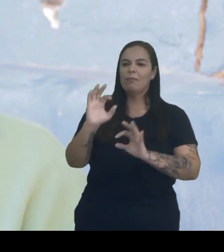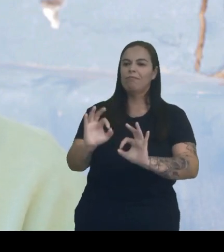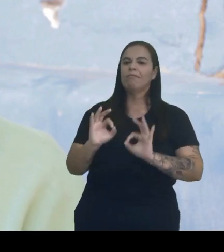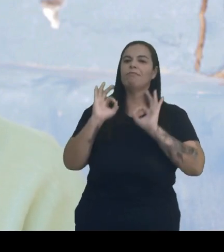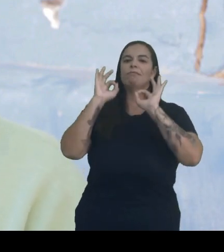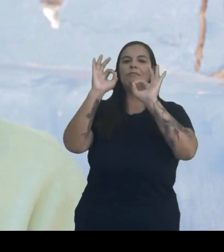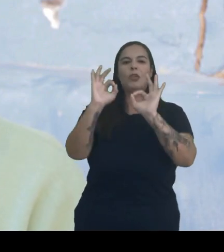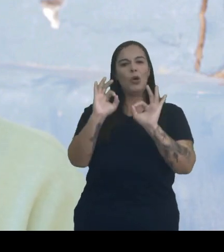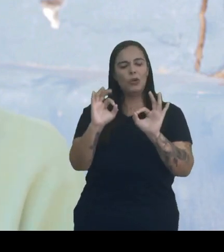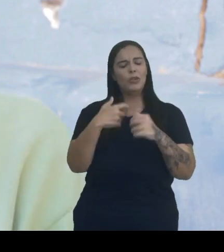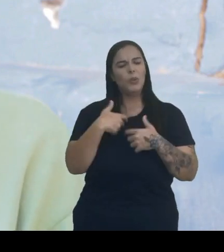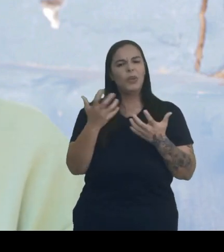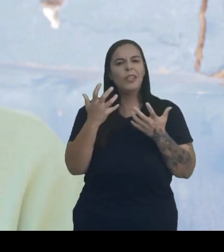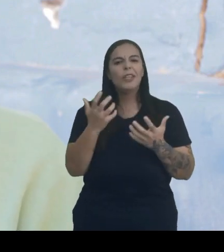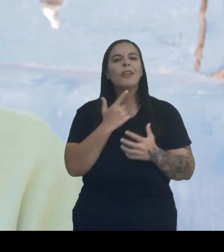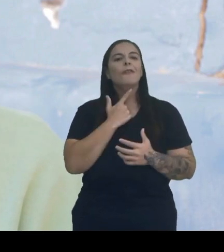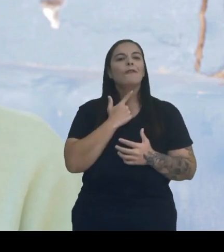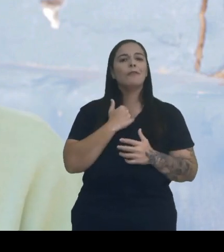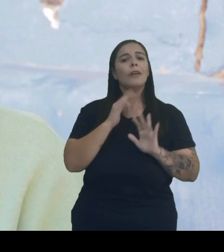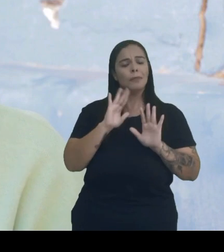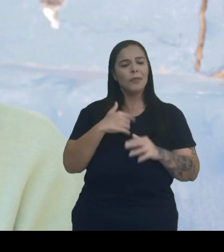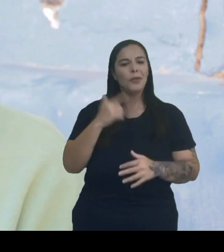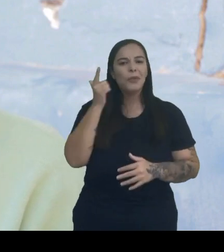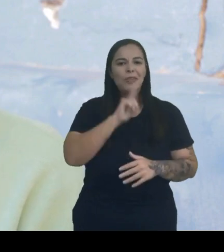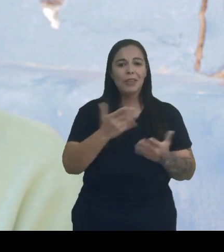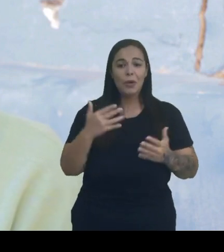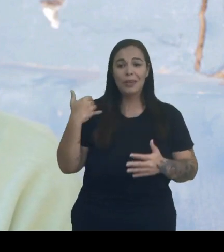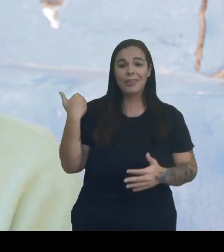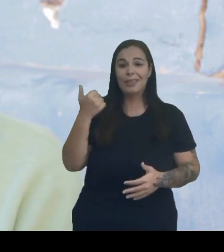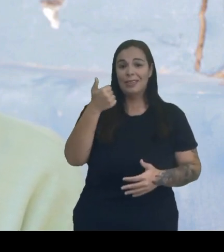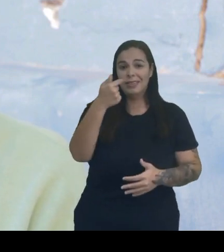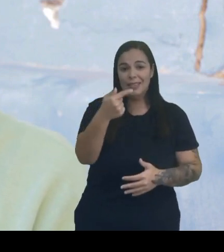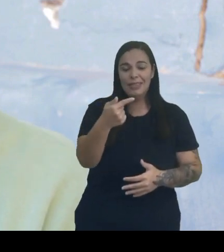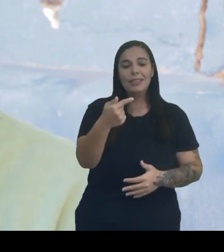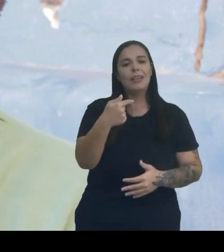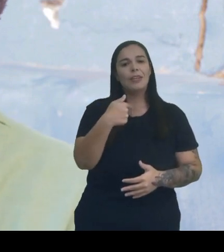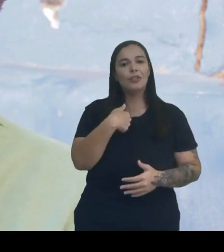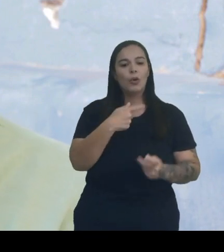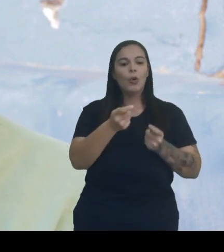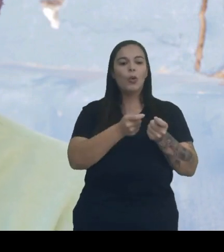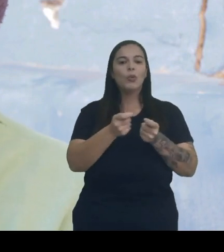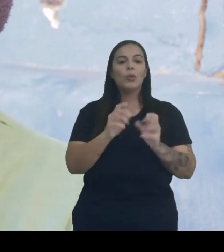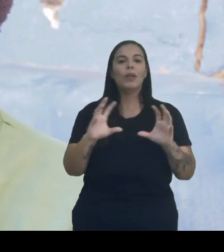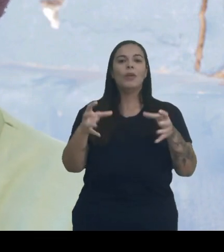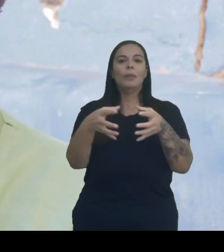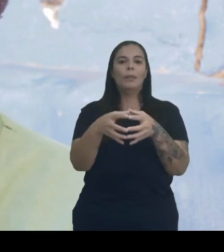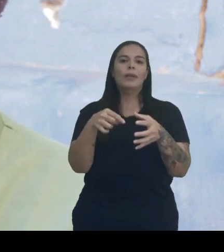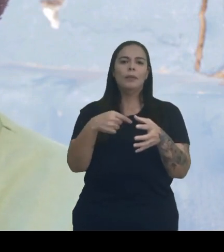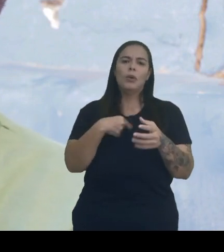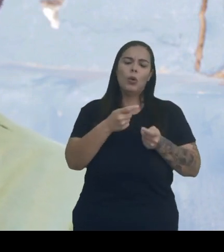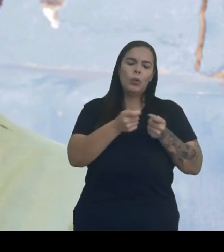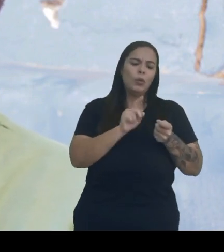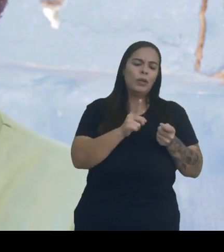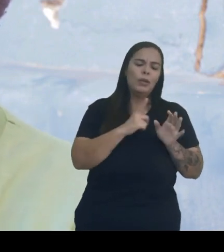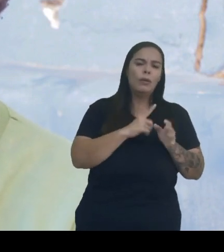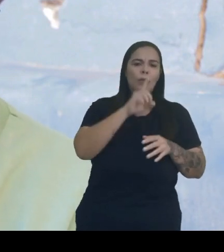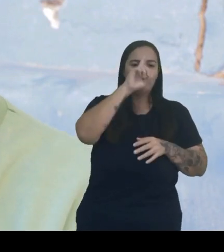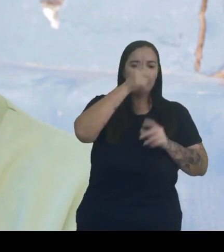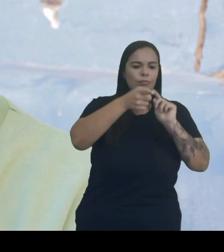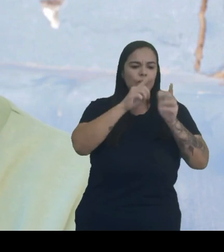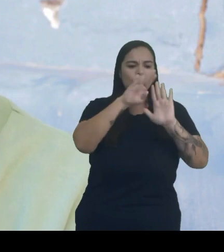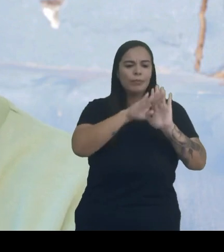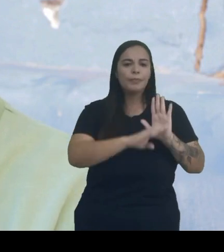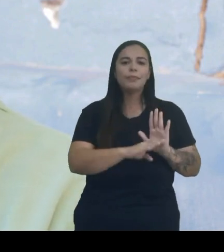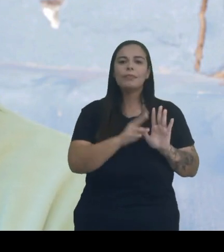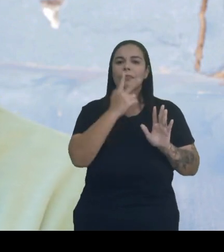Coisa e tal. E graças a Deus consegui, porque eu com 17 anos, eu comandei uma equipe, eu fazia os mandados. Mas como